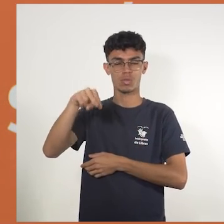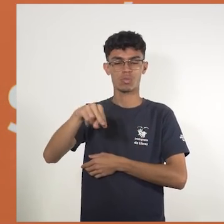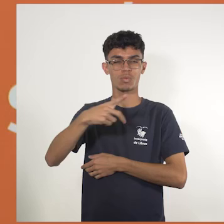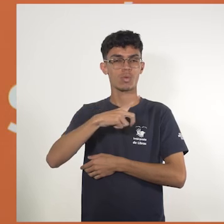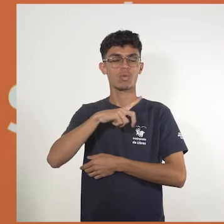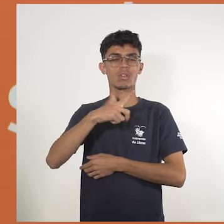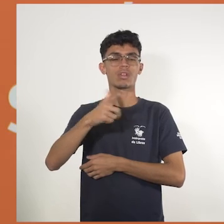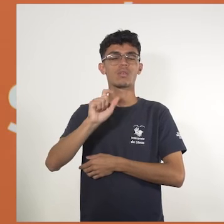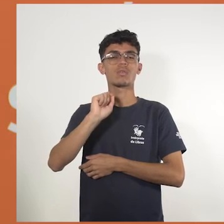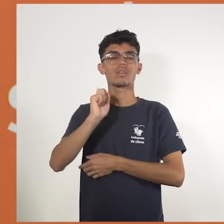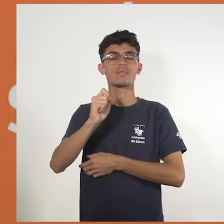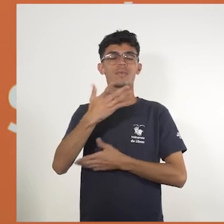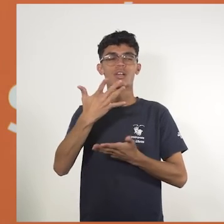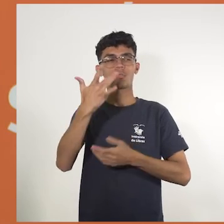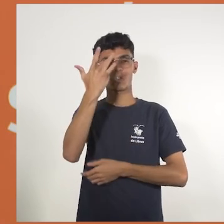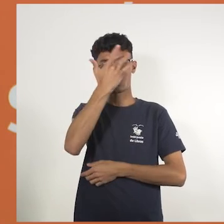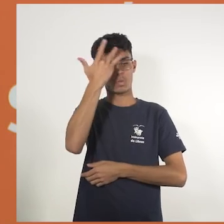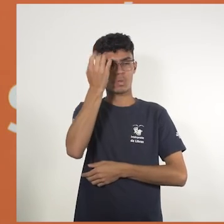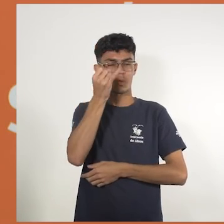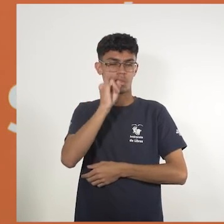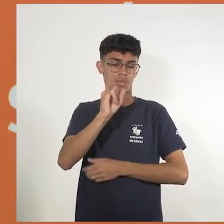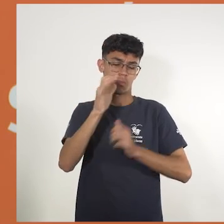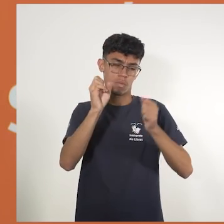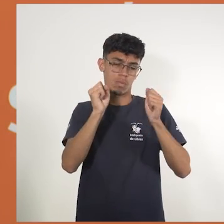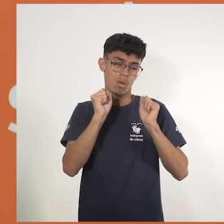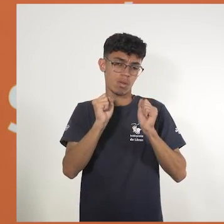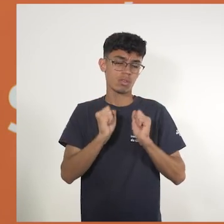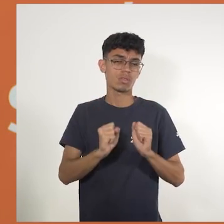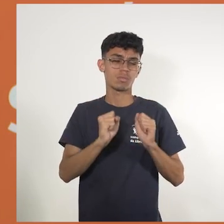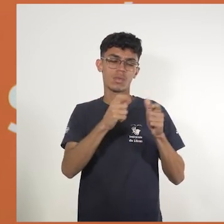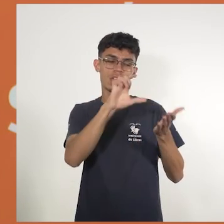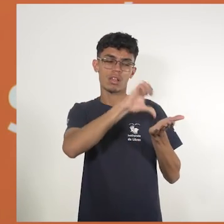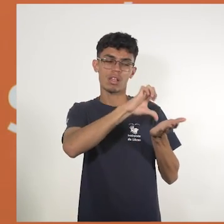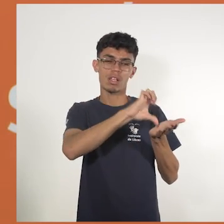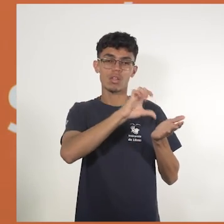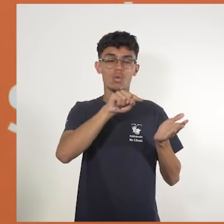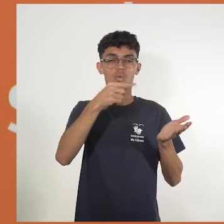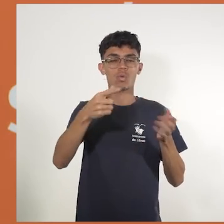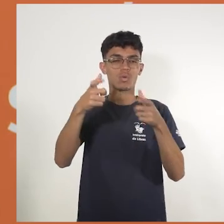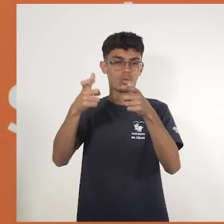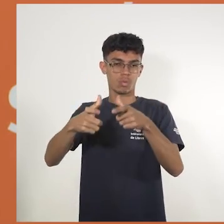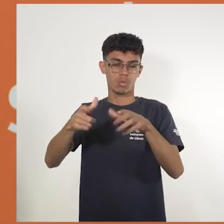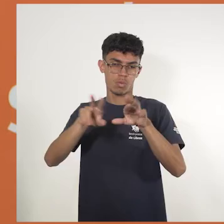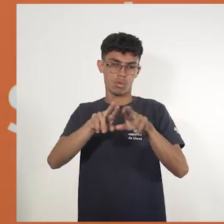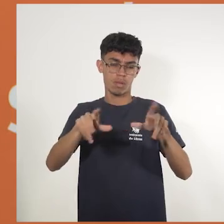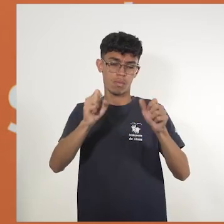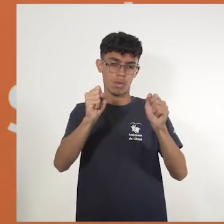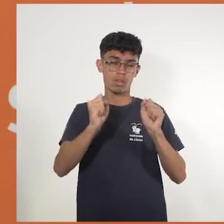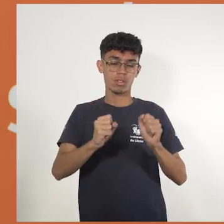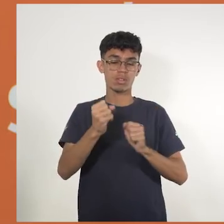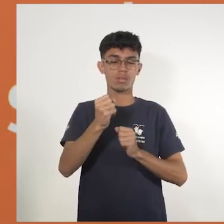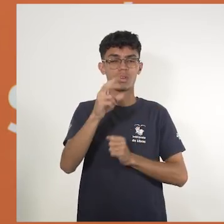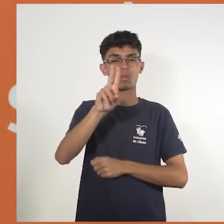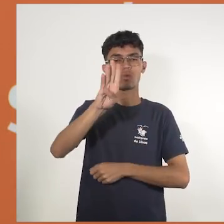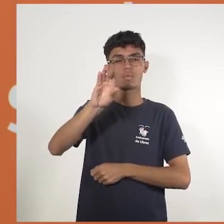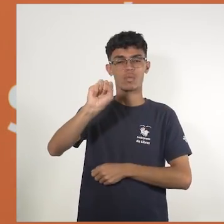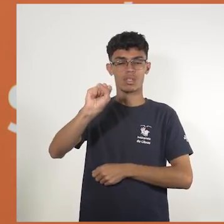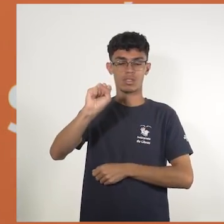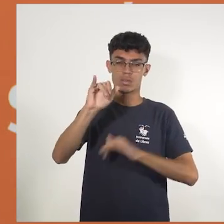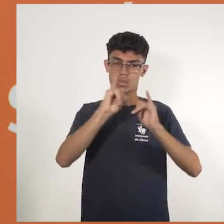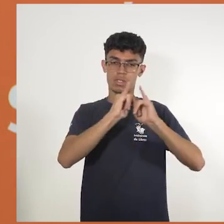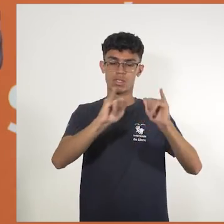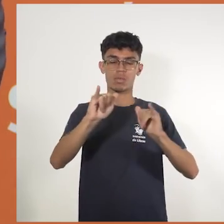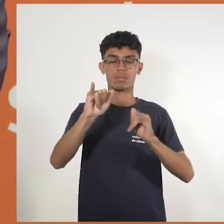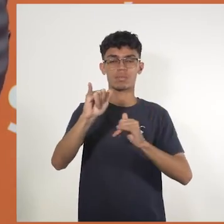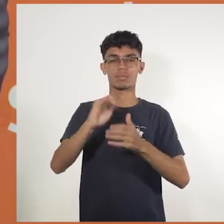A pessoa, se não quiser ir tomar em outro lugar, ela vai avisar, a UBS liga a hora que chegar a vacina para tomar a vacina, então a população pode ficar tranquila com relação a